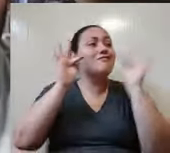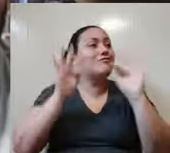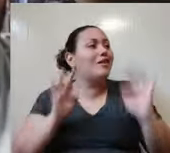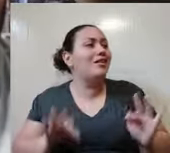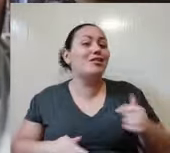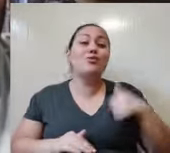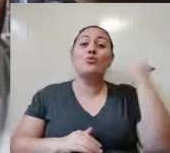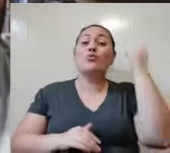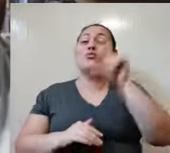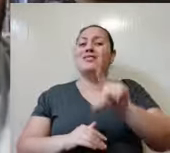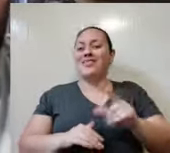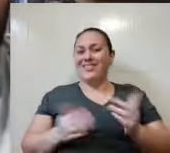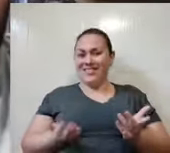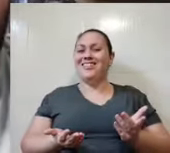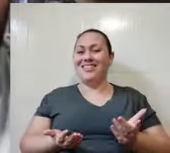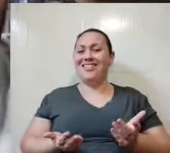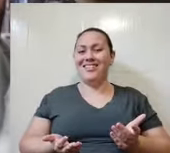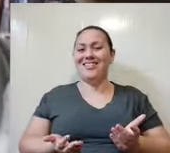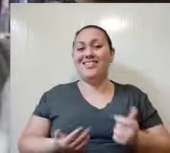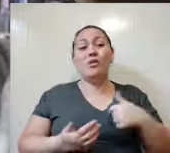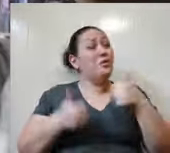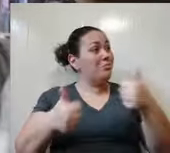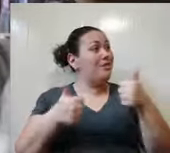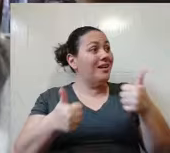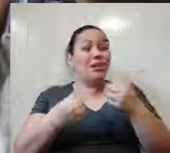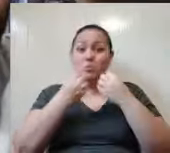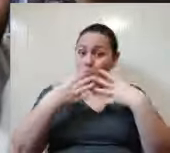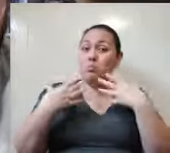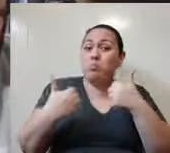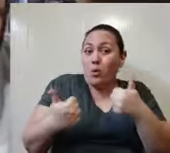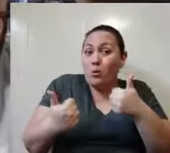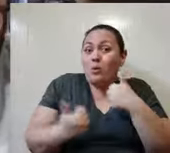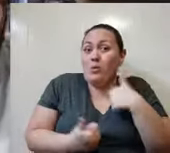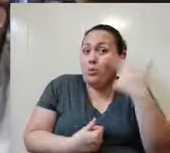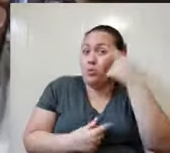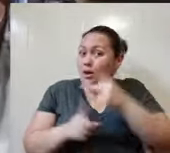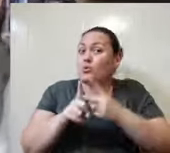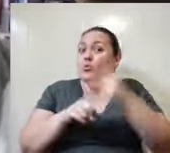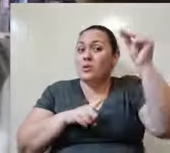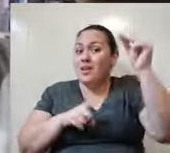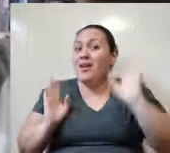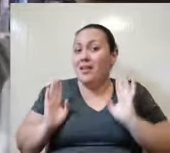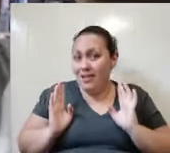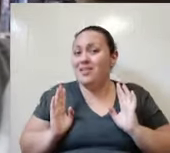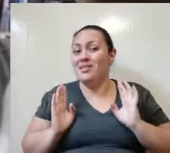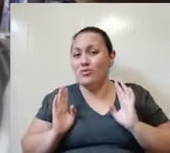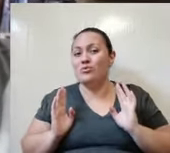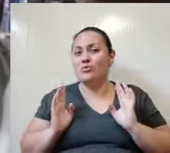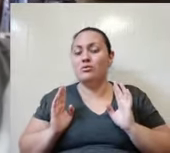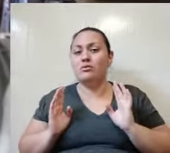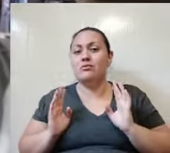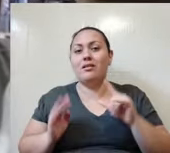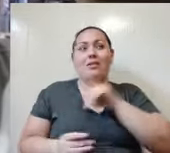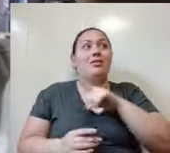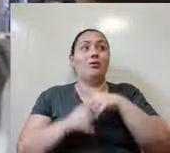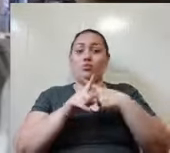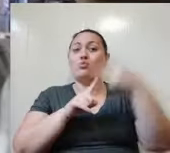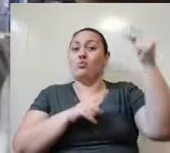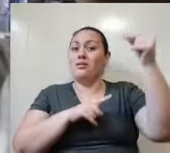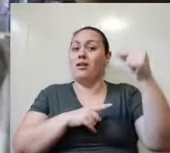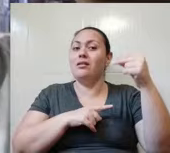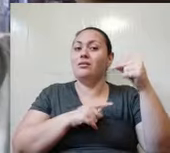essa sensação de que tá bem, que bom, de sucesso, né? De que ter